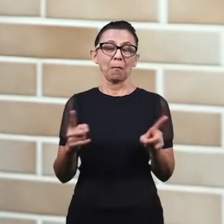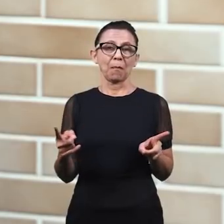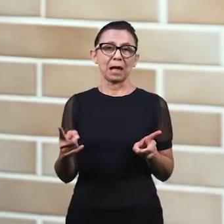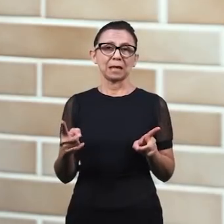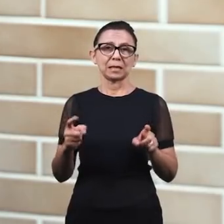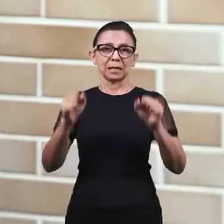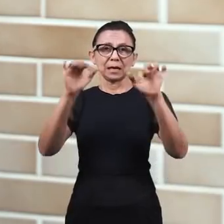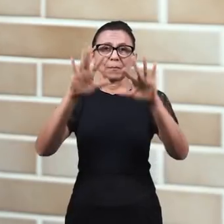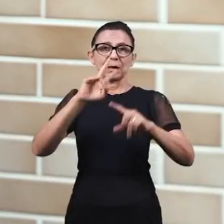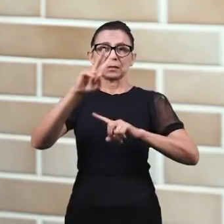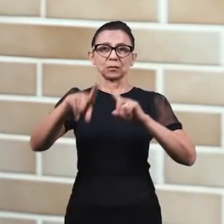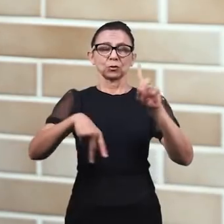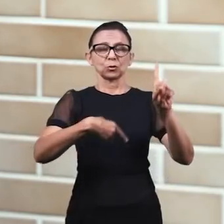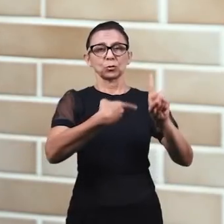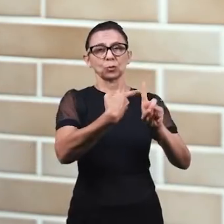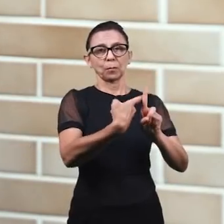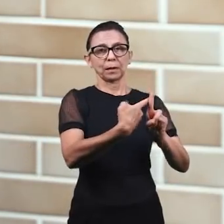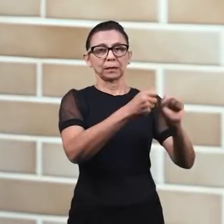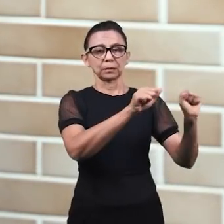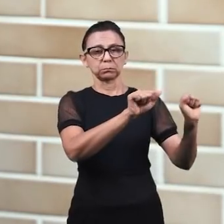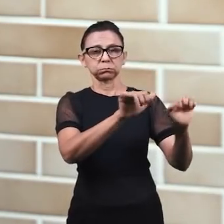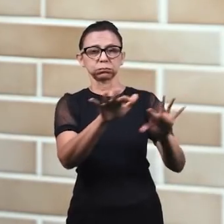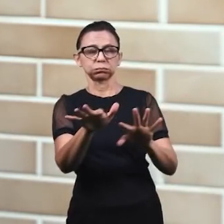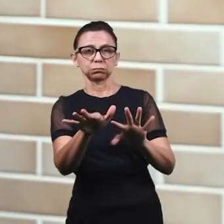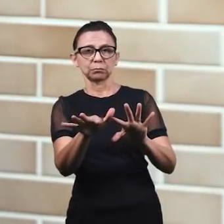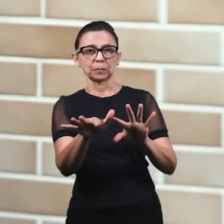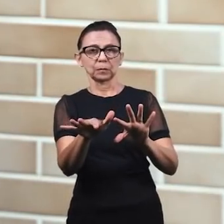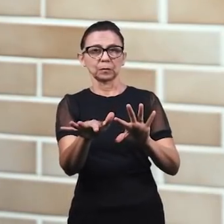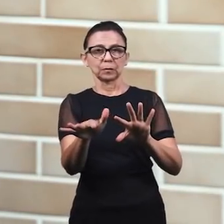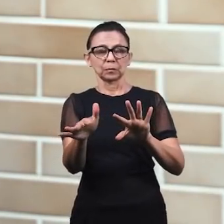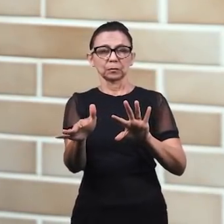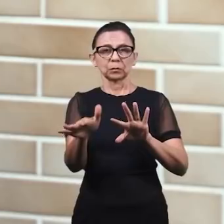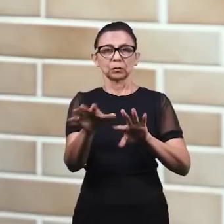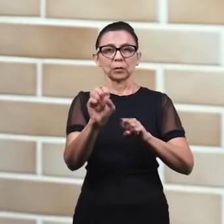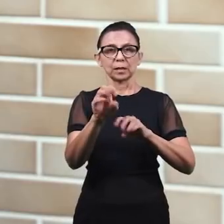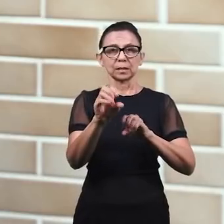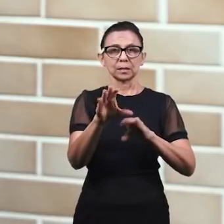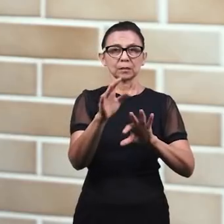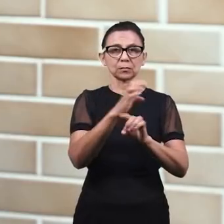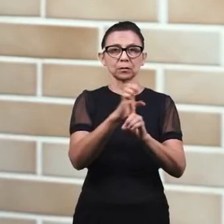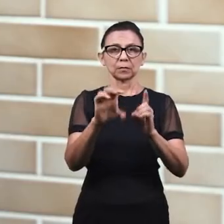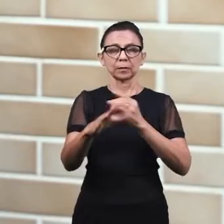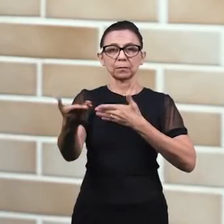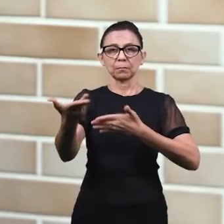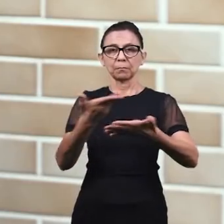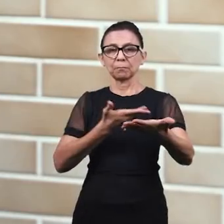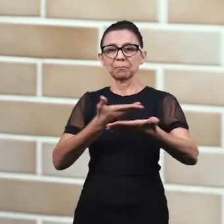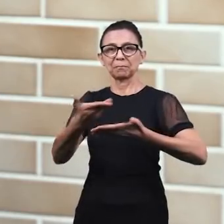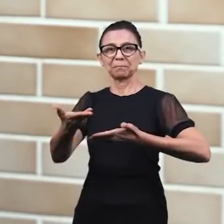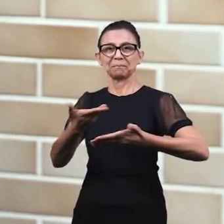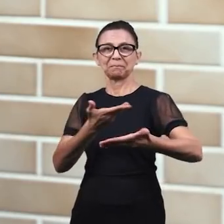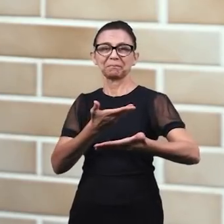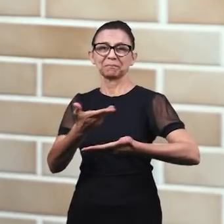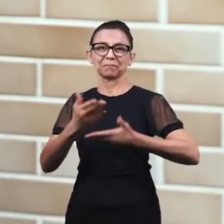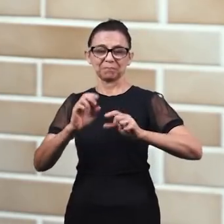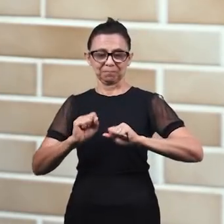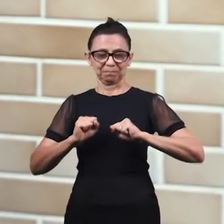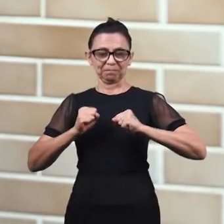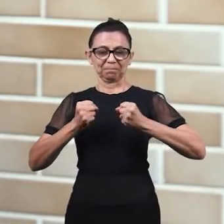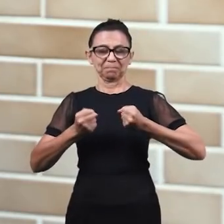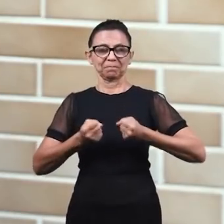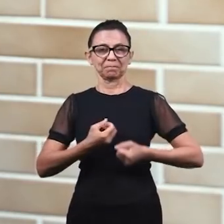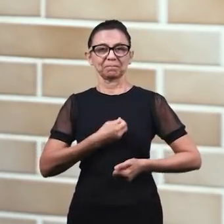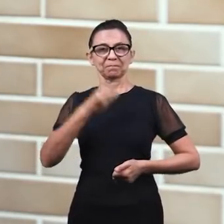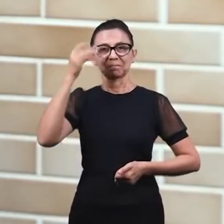seja, quando nós distribuímos o ensino, quando nós compartilhamos o ensino da escola bíblica, nós estamos comendo